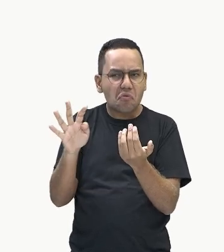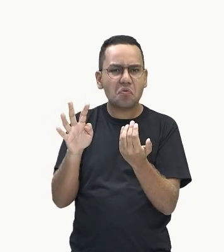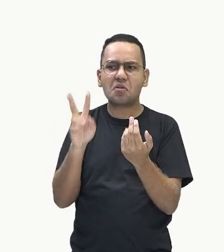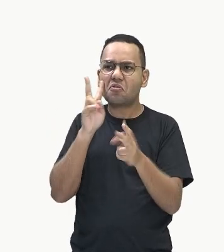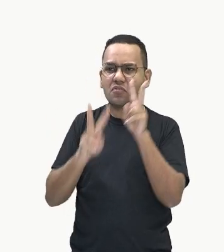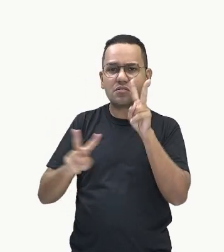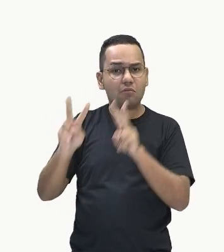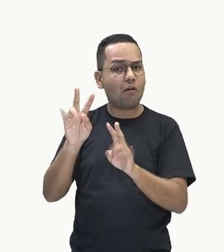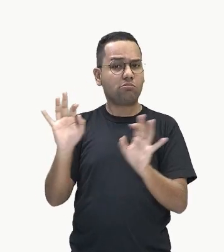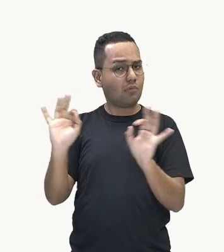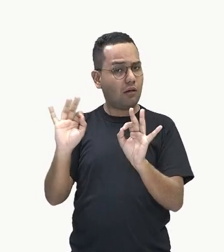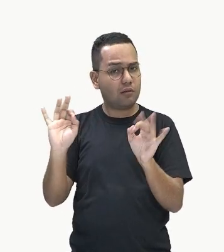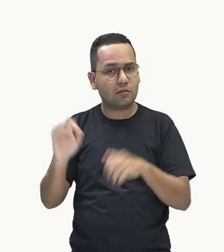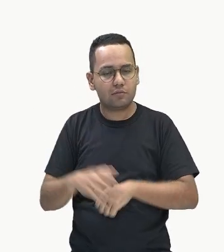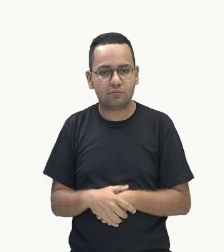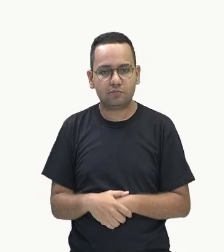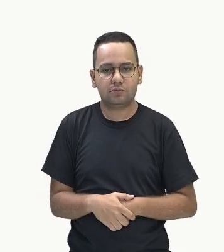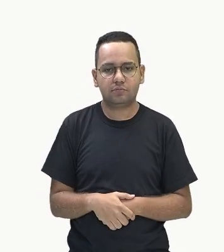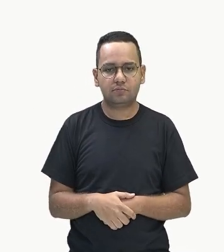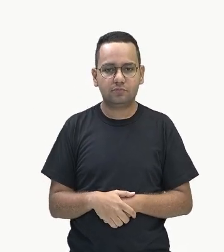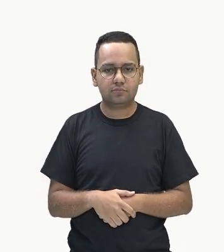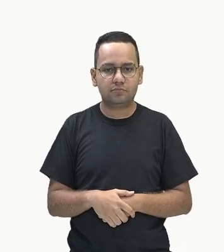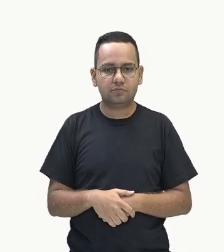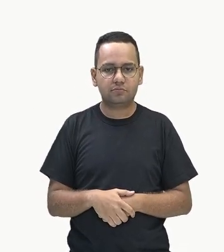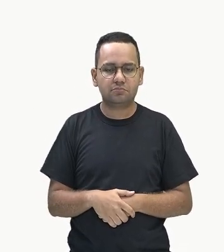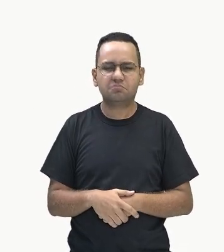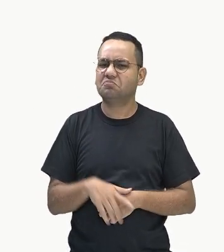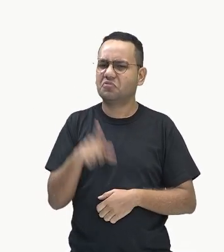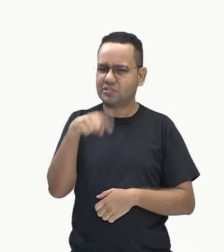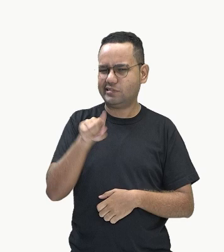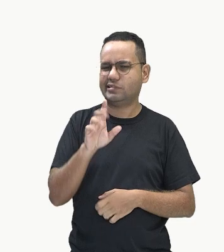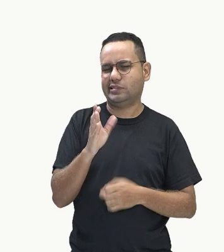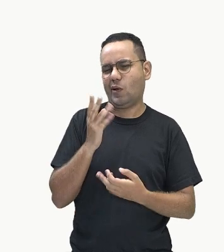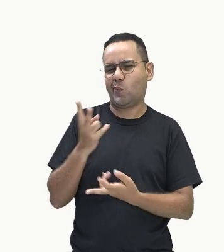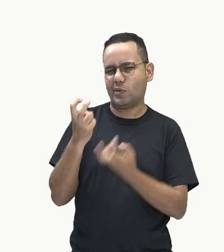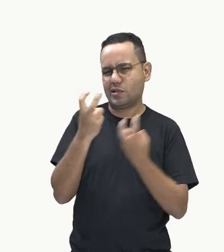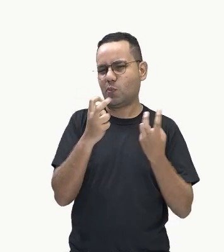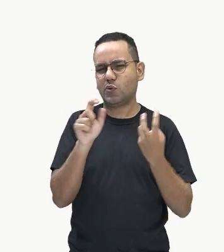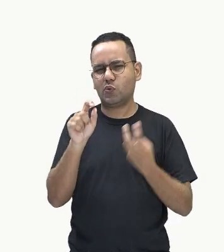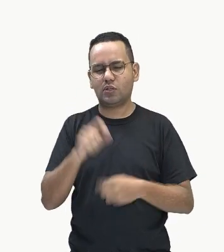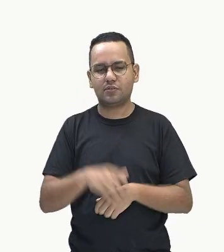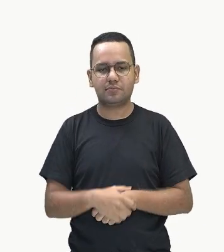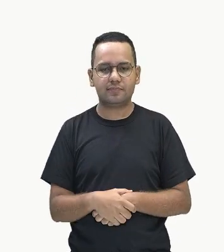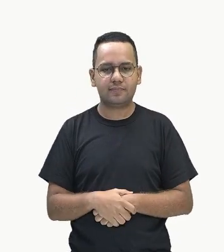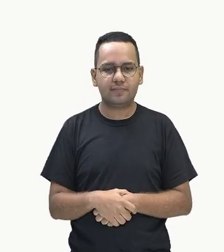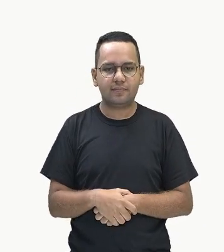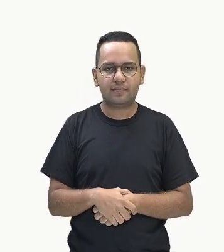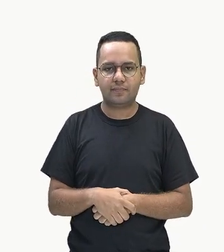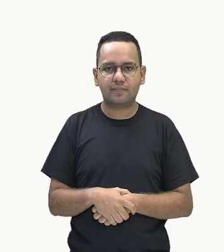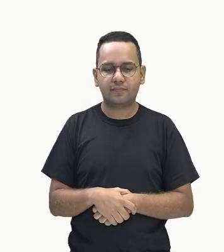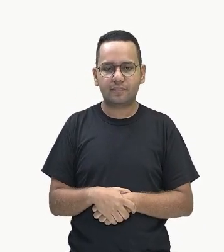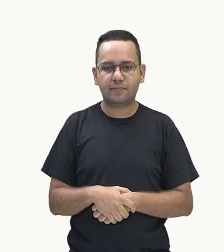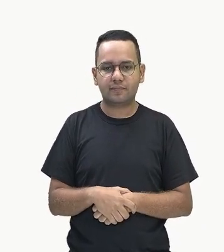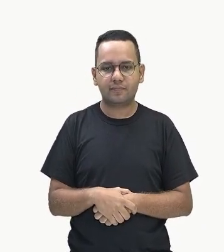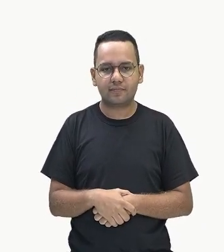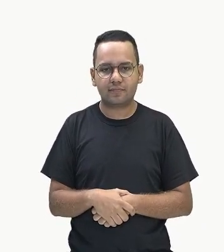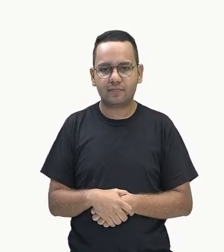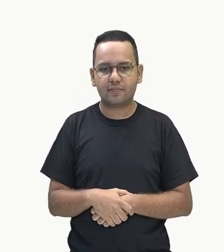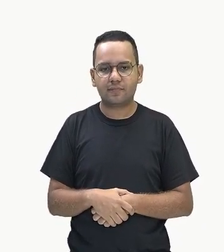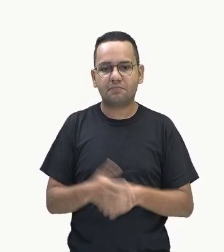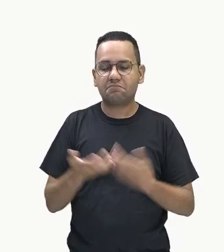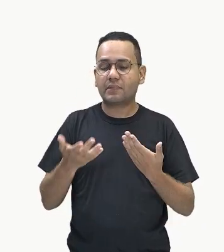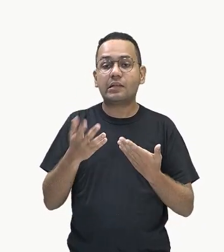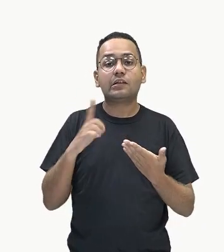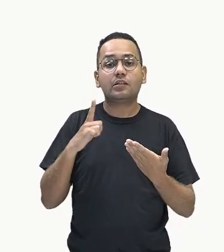minha vida? Olha, eu tenho certeza que vocês já viram, né? Todos nós aqui gostamos muito de se alimentar, né? De